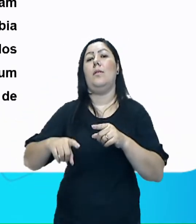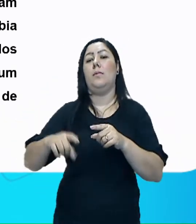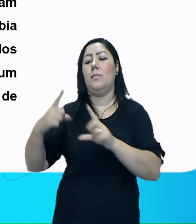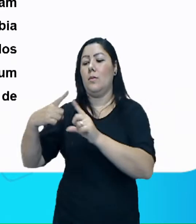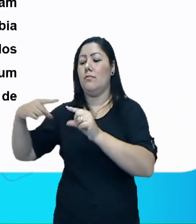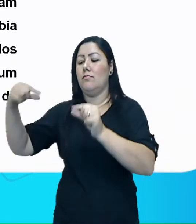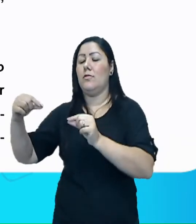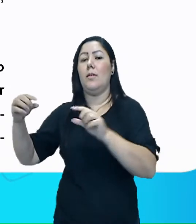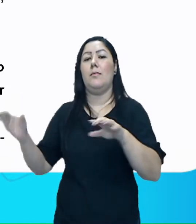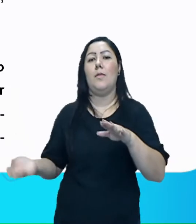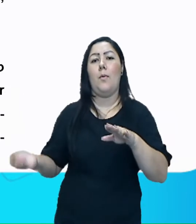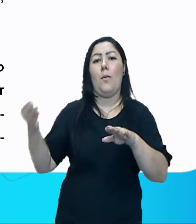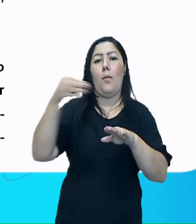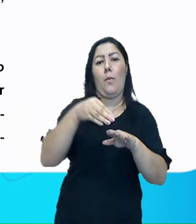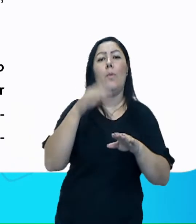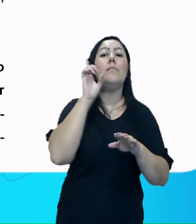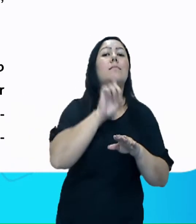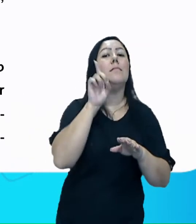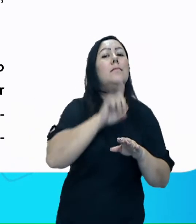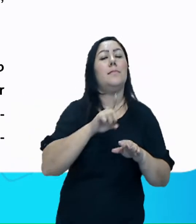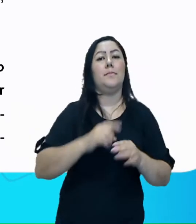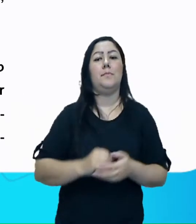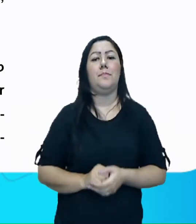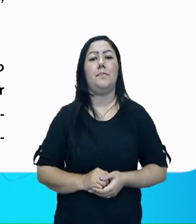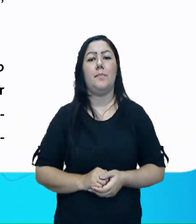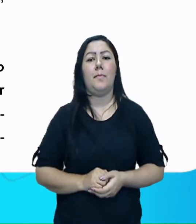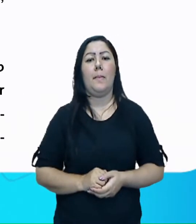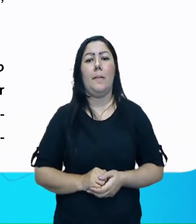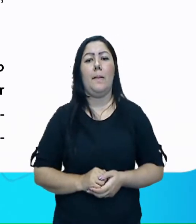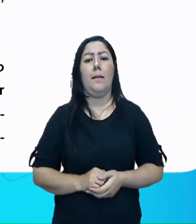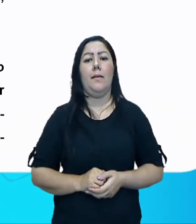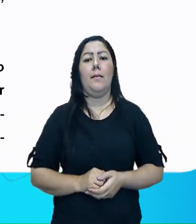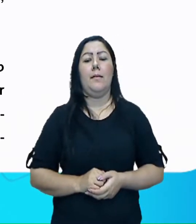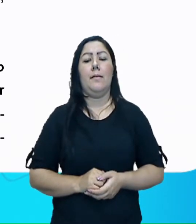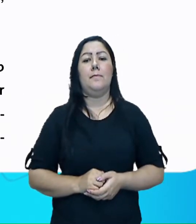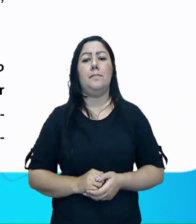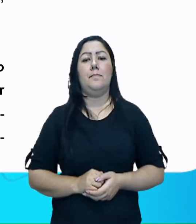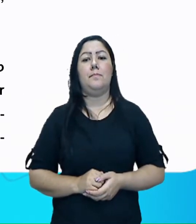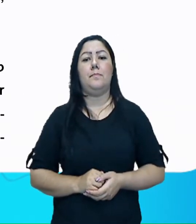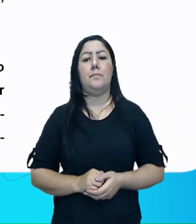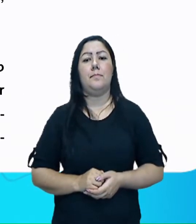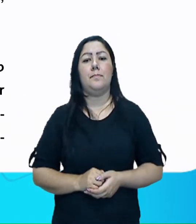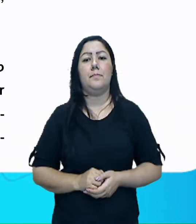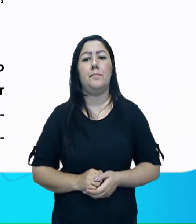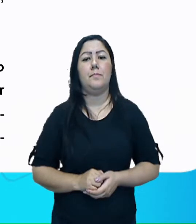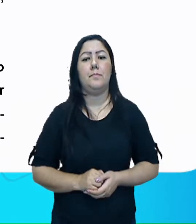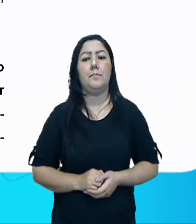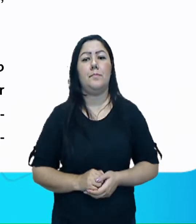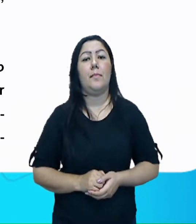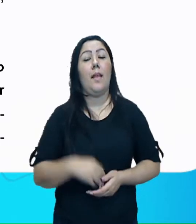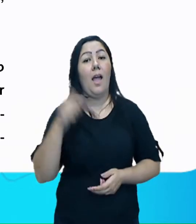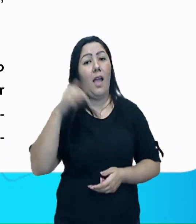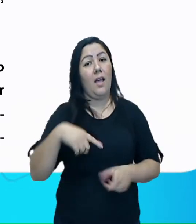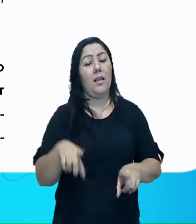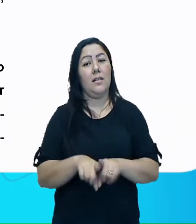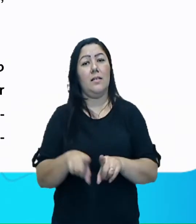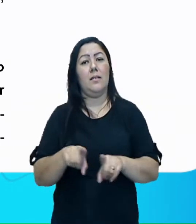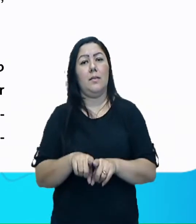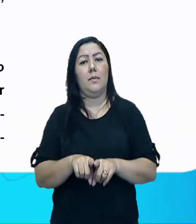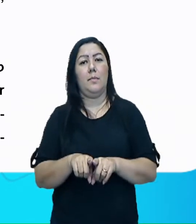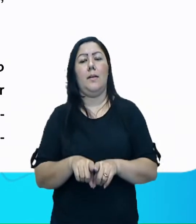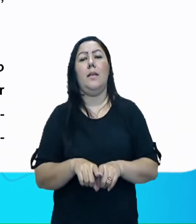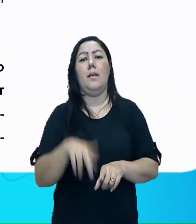de nipônicos. No mesmo sentido, aqui houve aqueles que temiam a formação